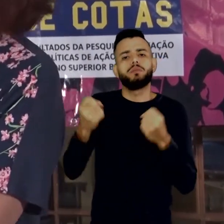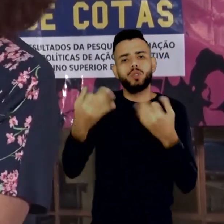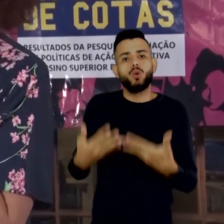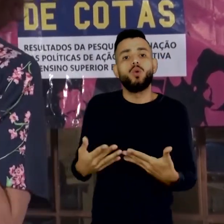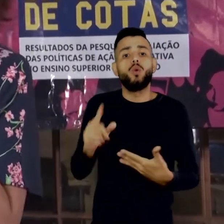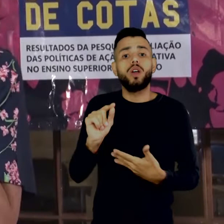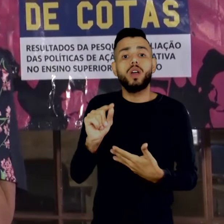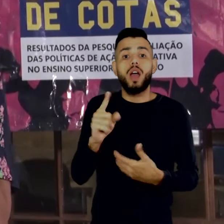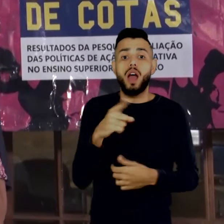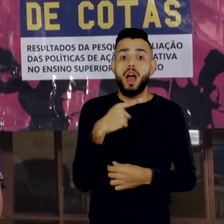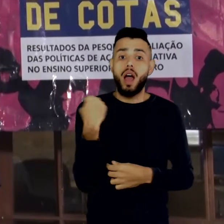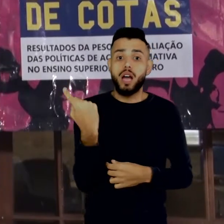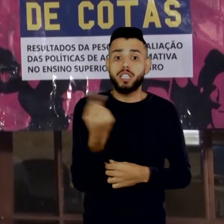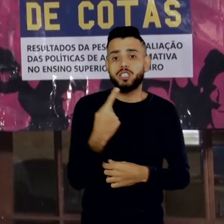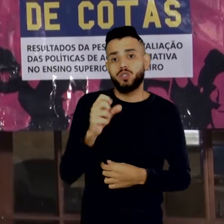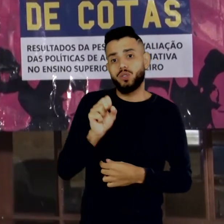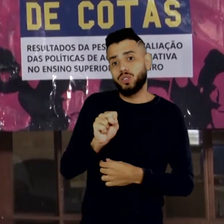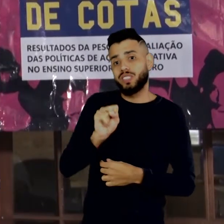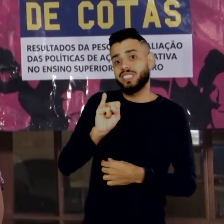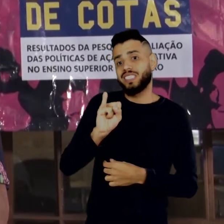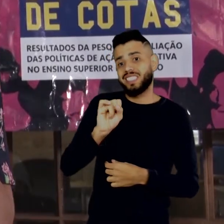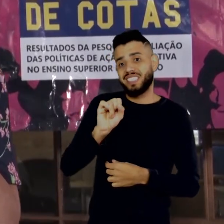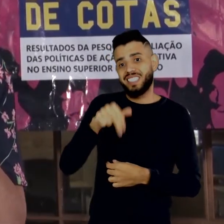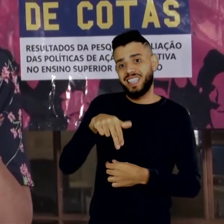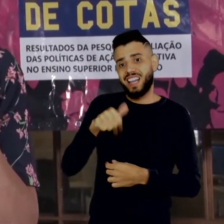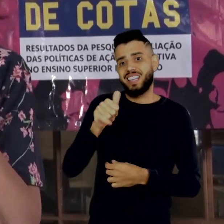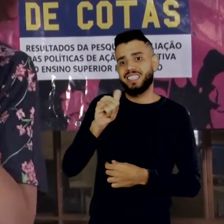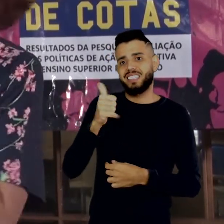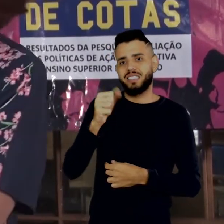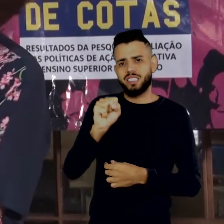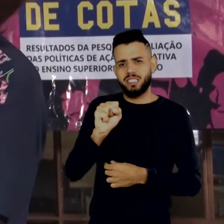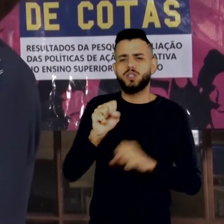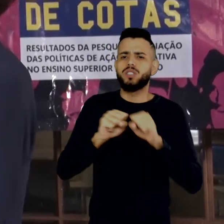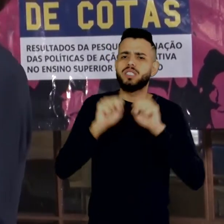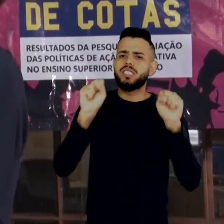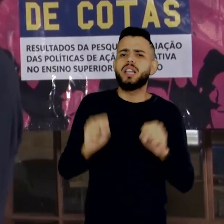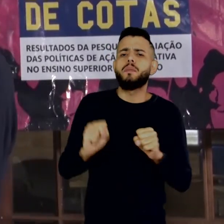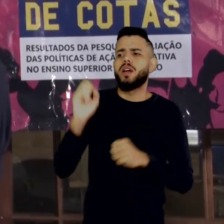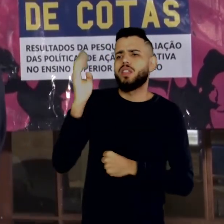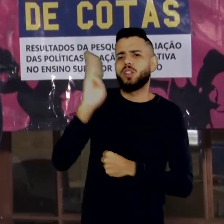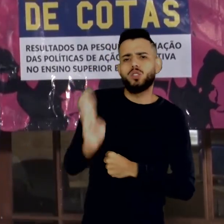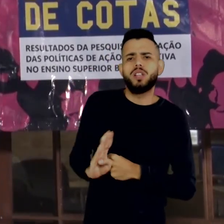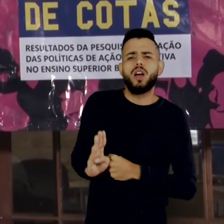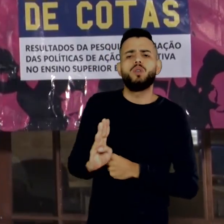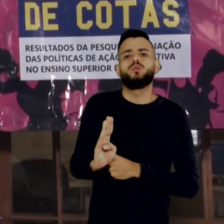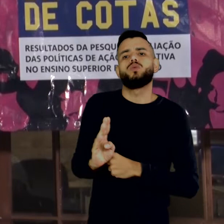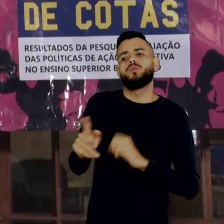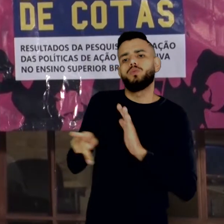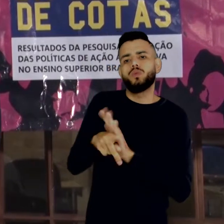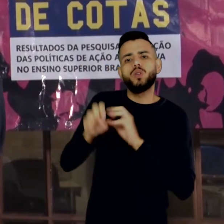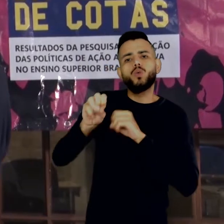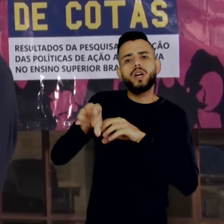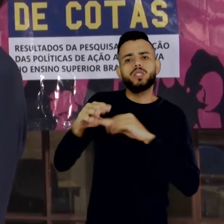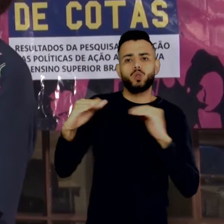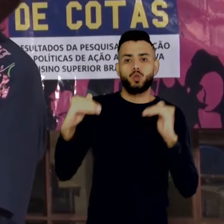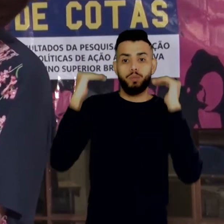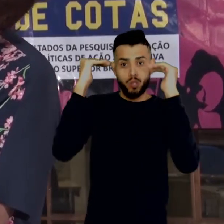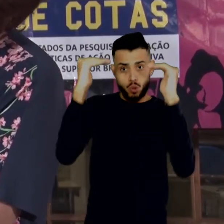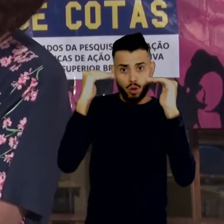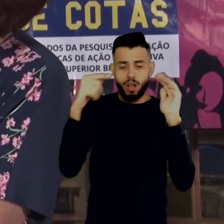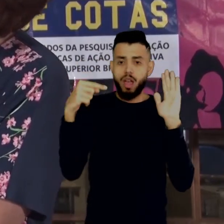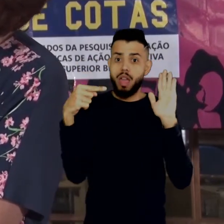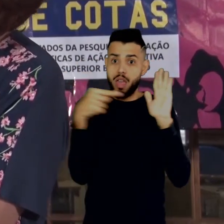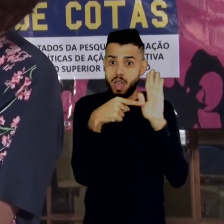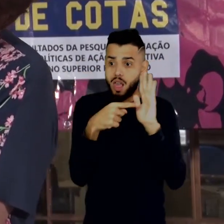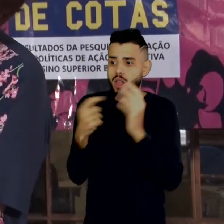o SINAIS, que é o Sistema Nacional de Avaliação da Educação Superior, como parte do sistema de monitoramento da lei